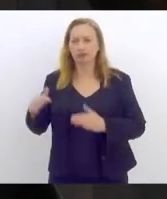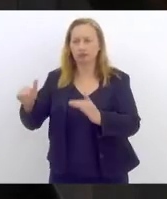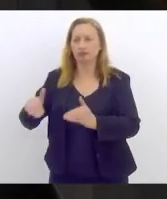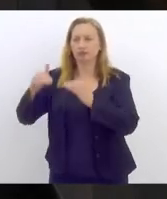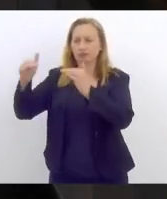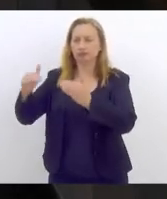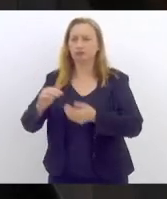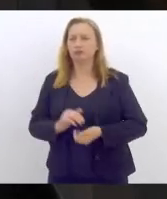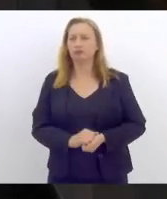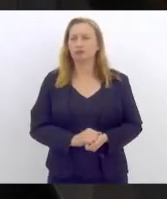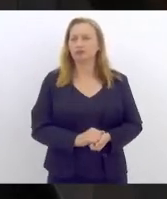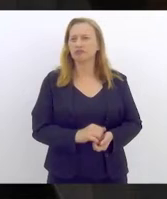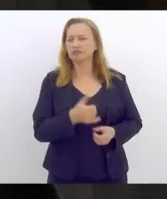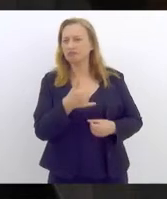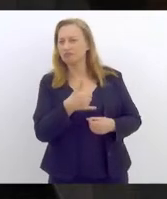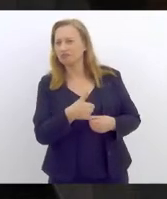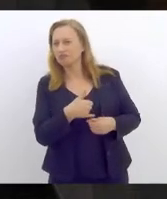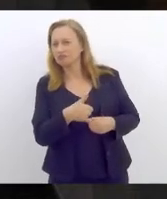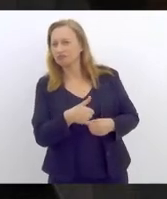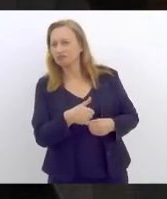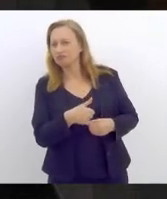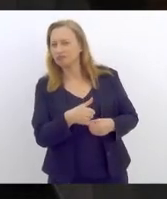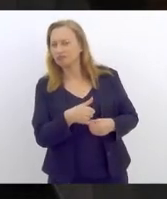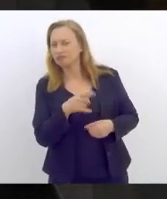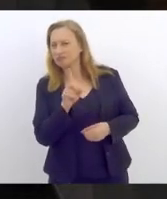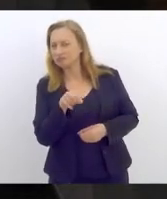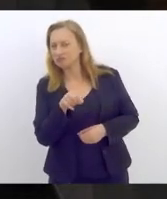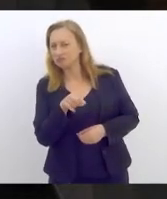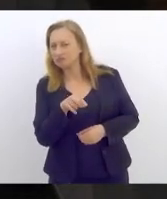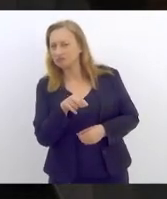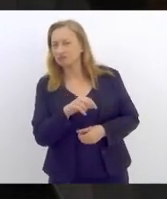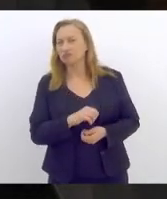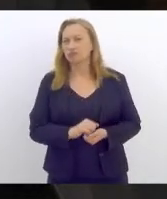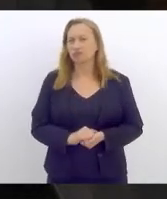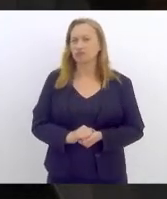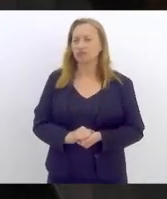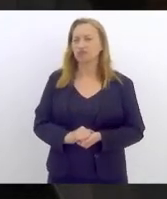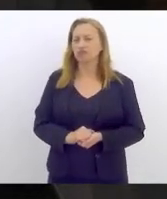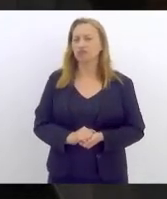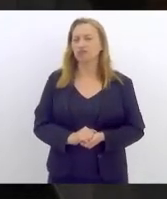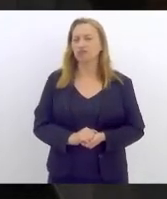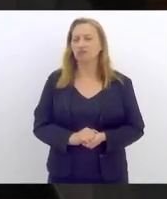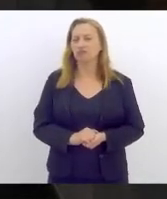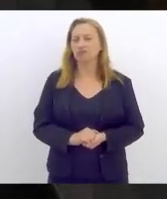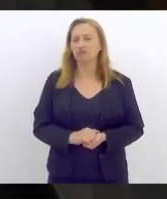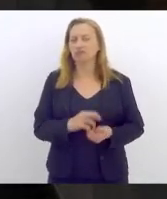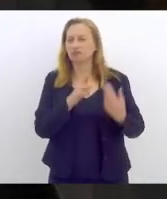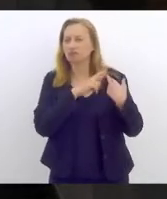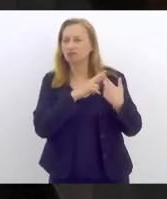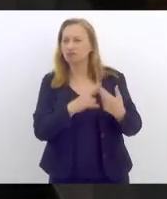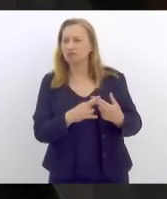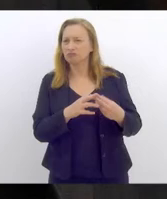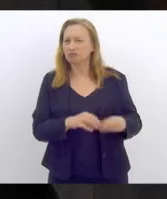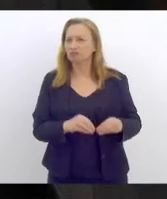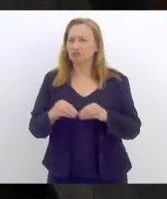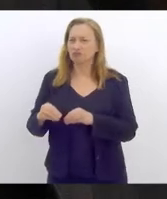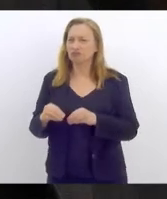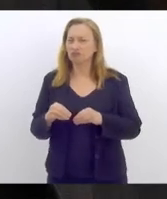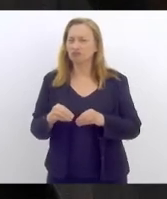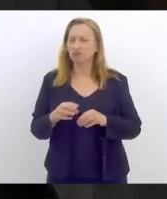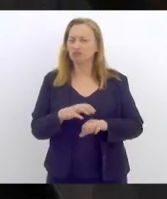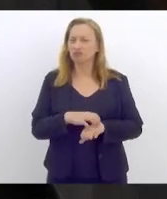gasolina é gasolina subsidia gasolina é responsável por transporte de